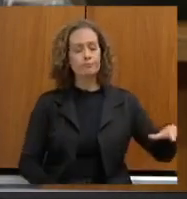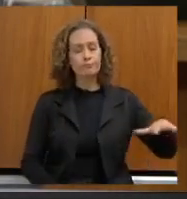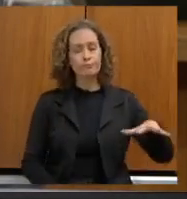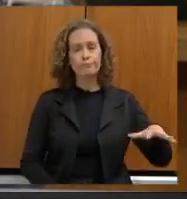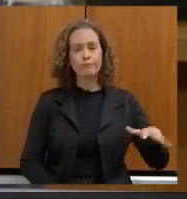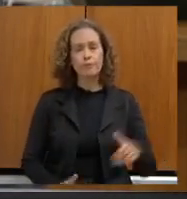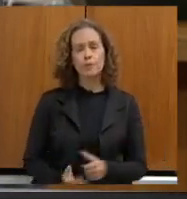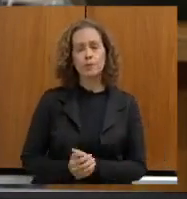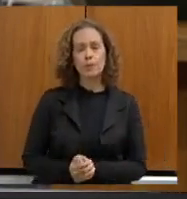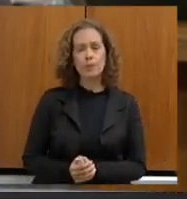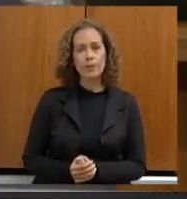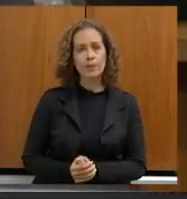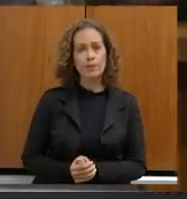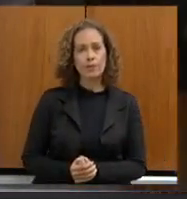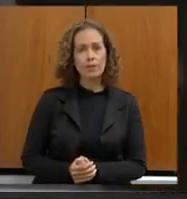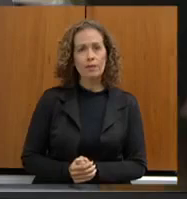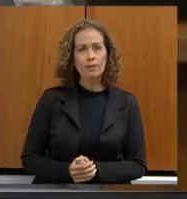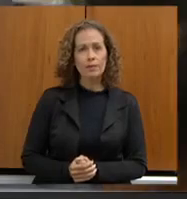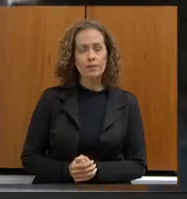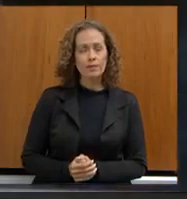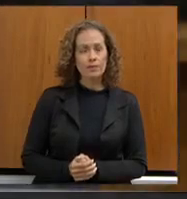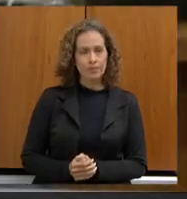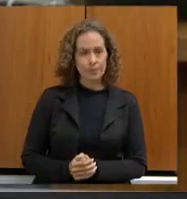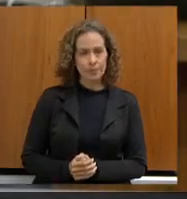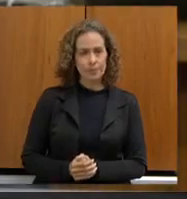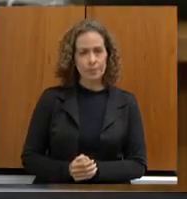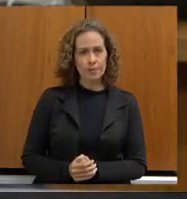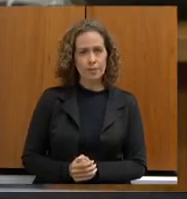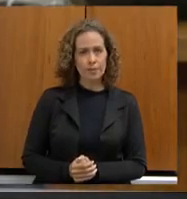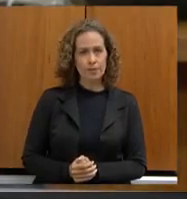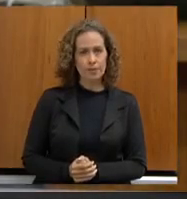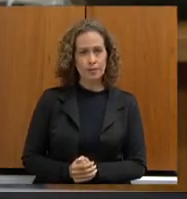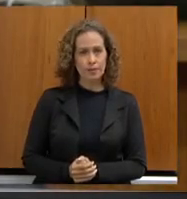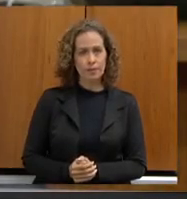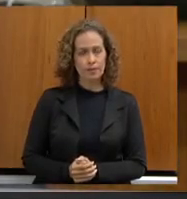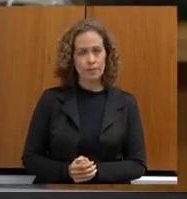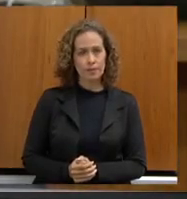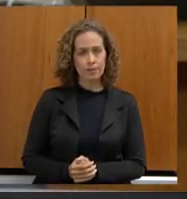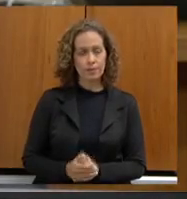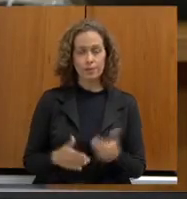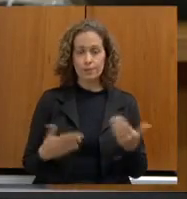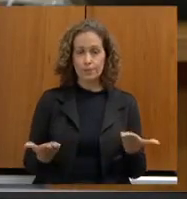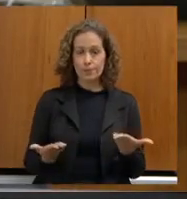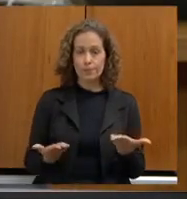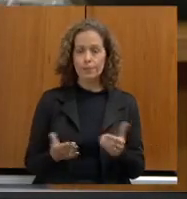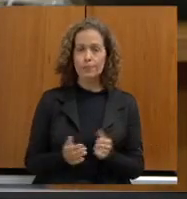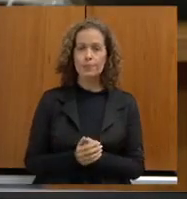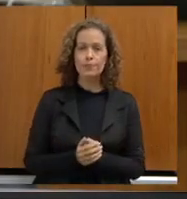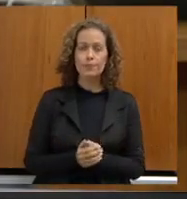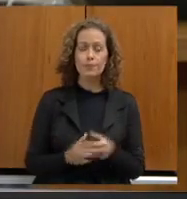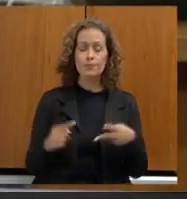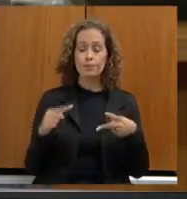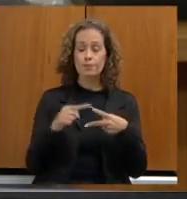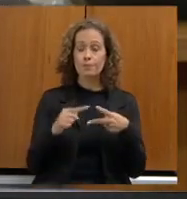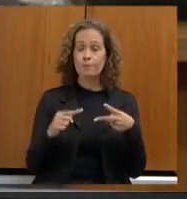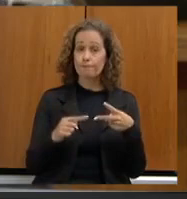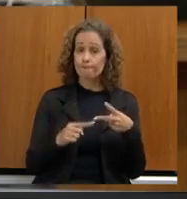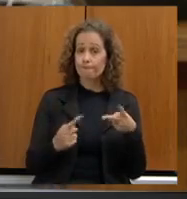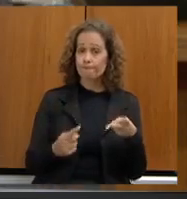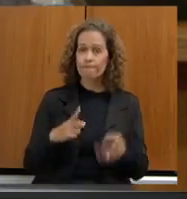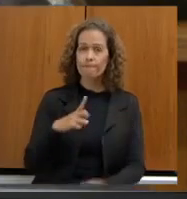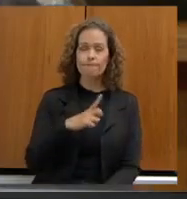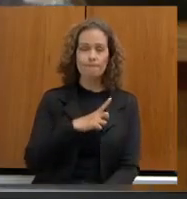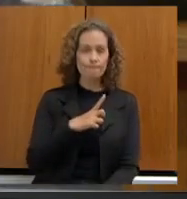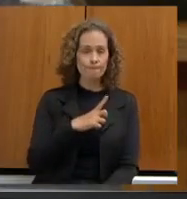Fabriciano pão com esse com esses dois momentos que nós